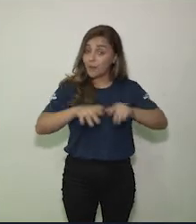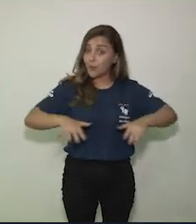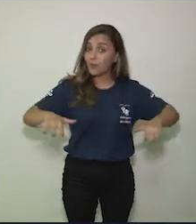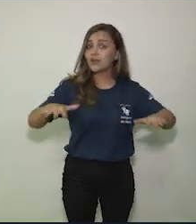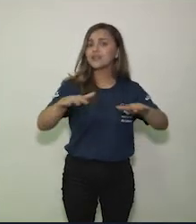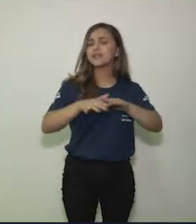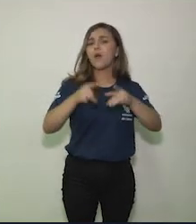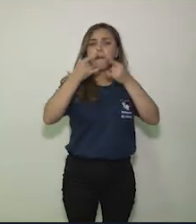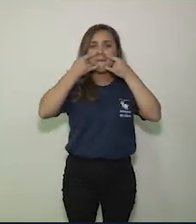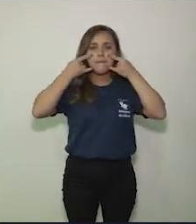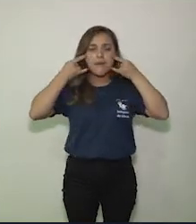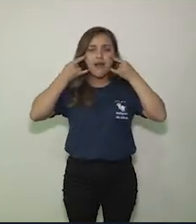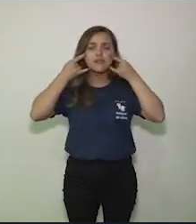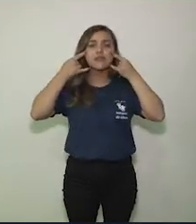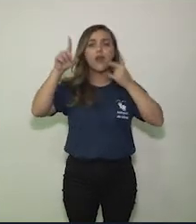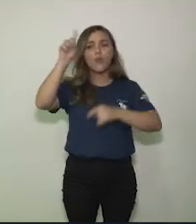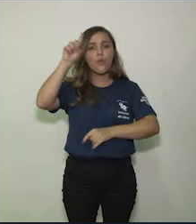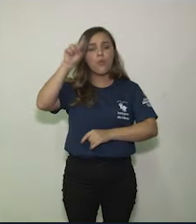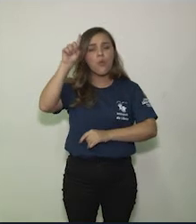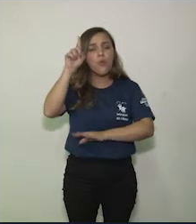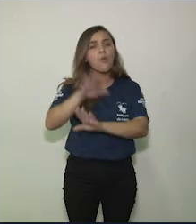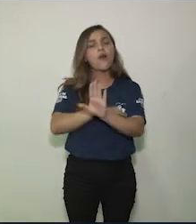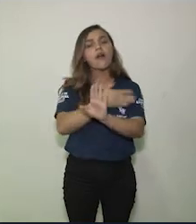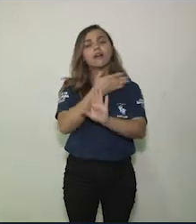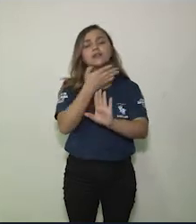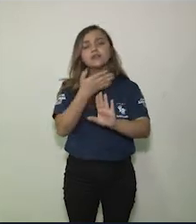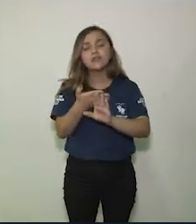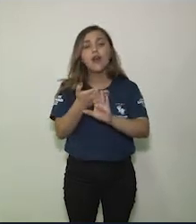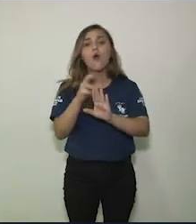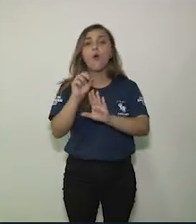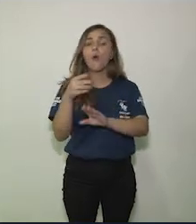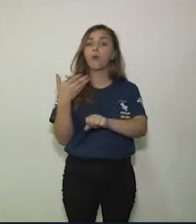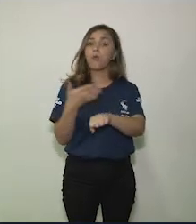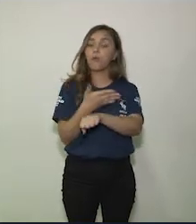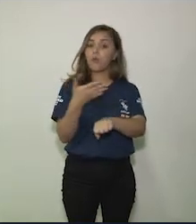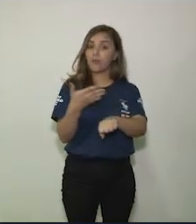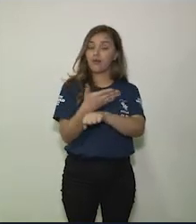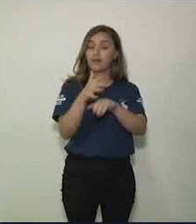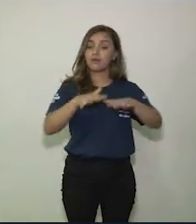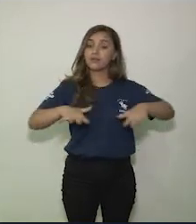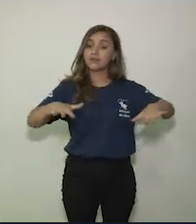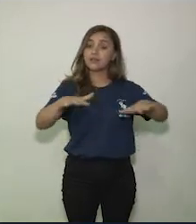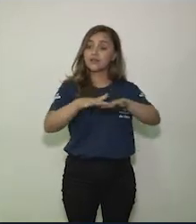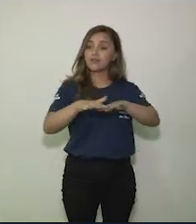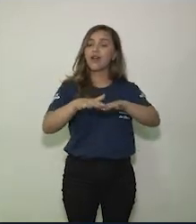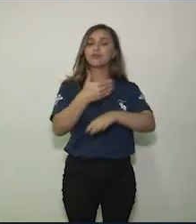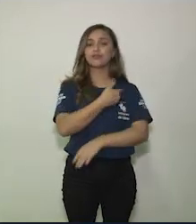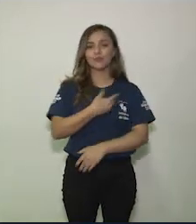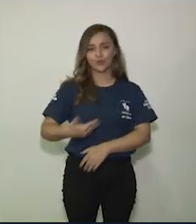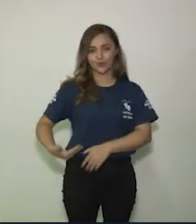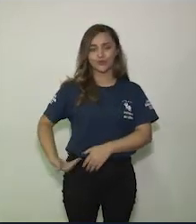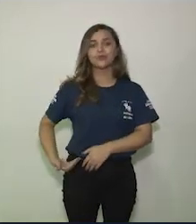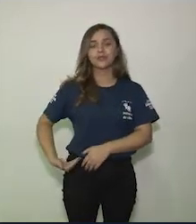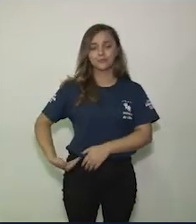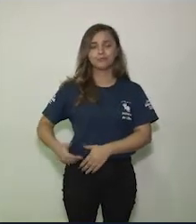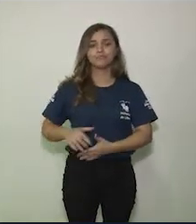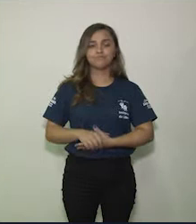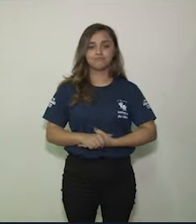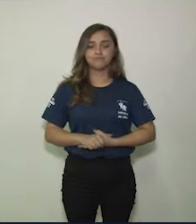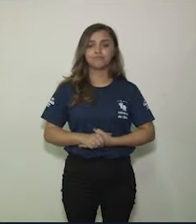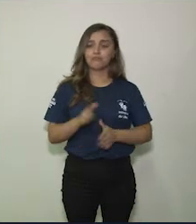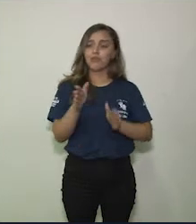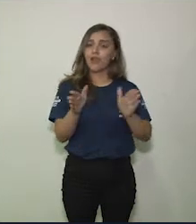usa sempre, a maioria das vezes, ou quando frequenta espaço público, a gente pode